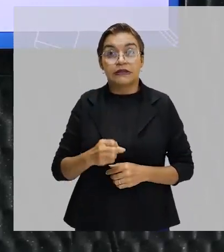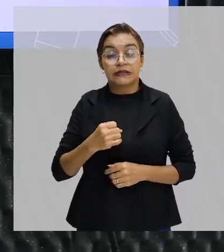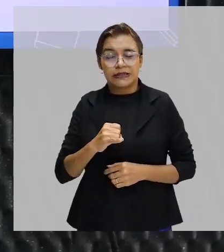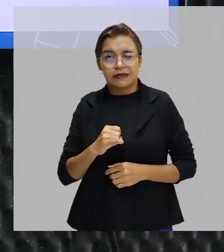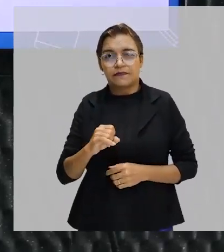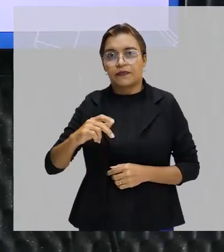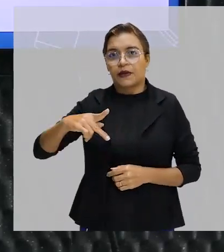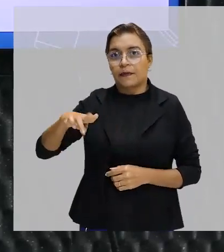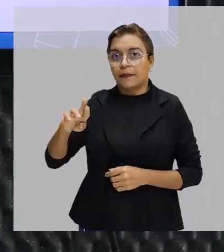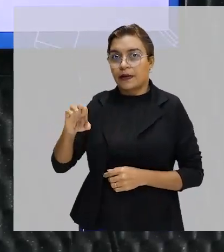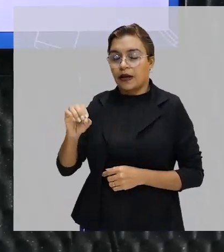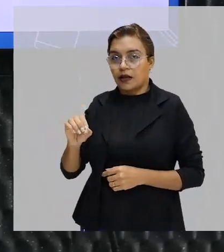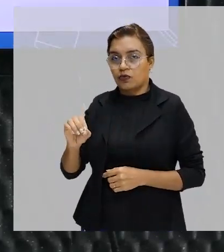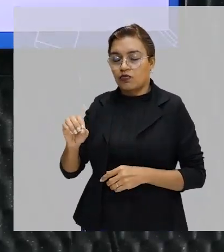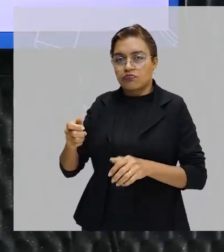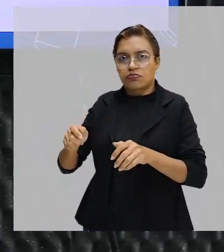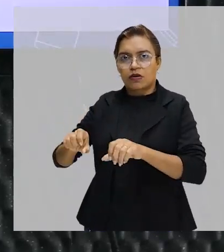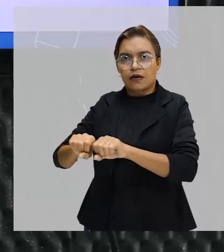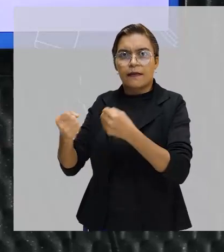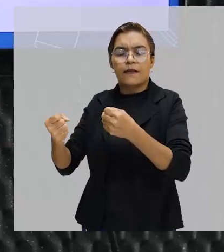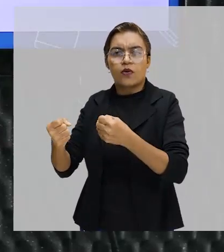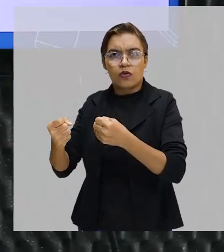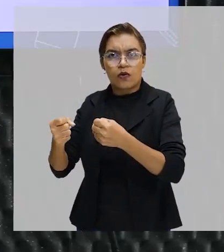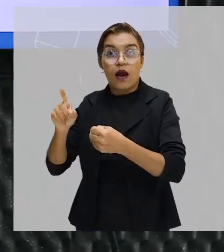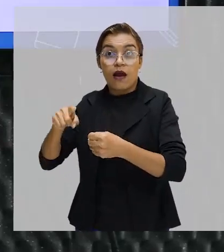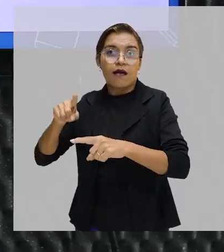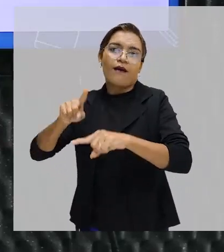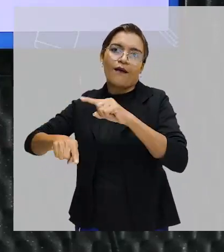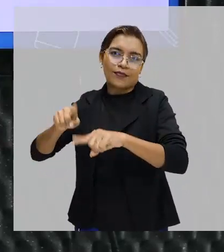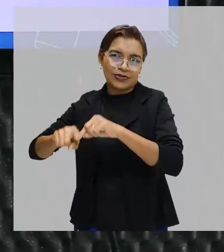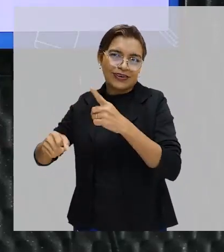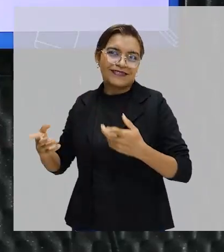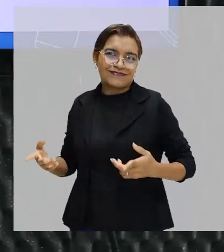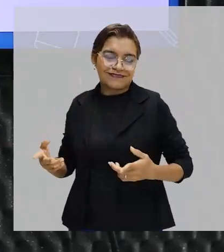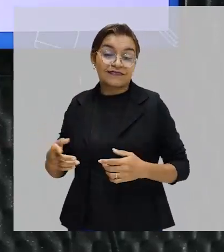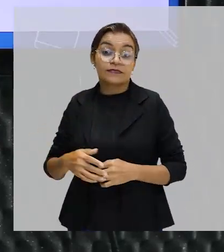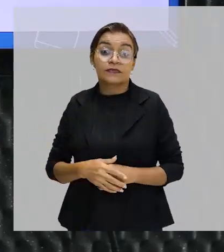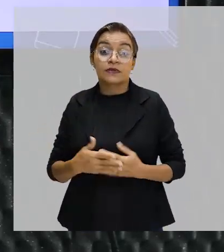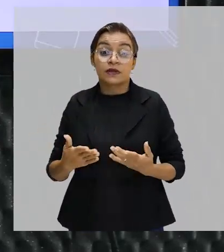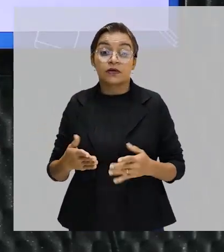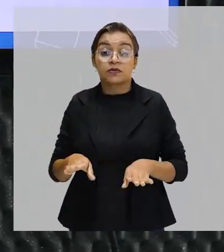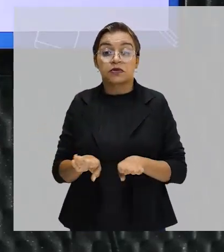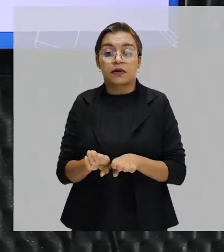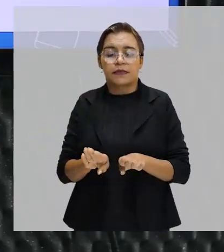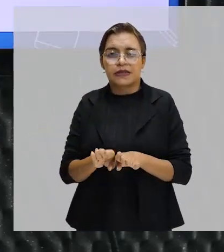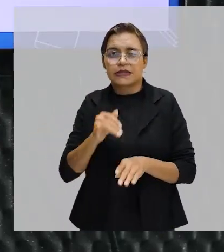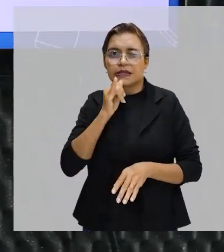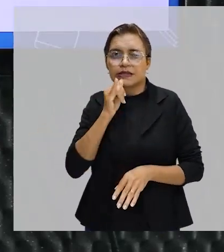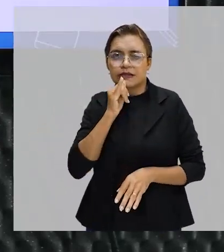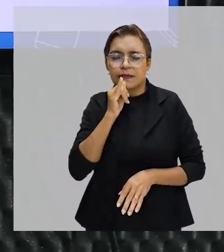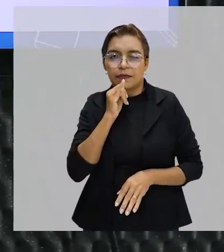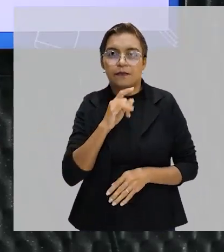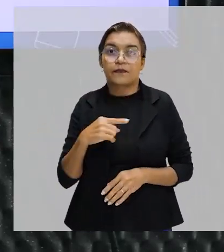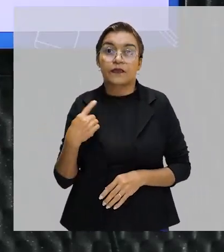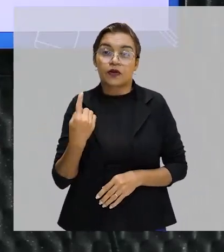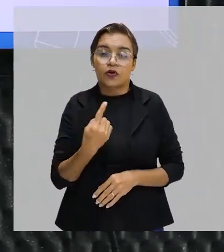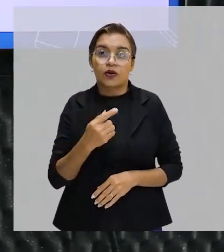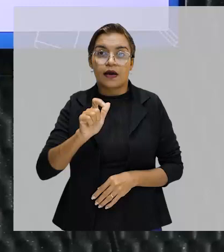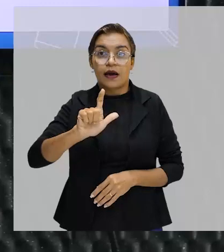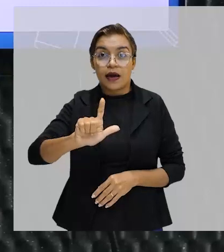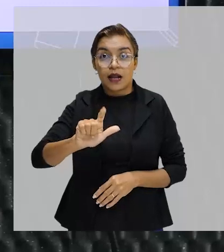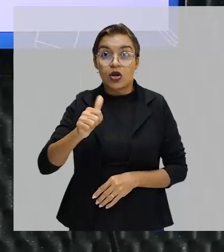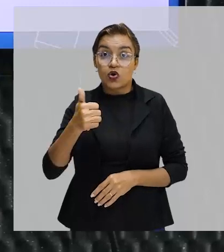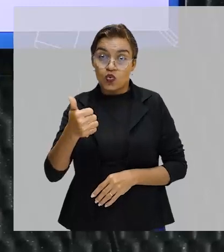prato, então já está relacionado aí a um objeto. Para nós que temos como a língua materna a língua portuguesa,